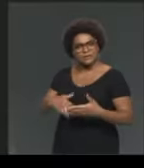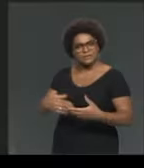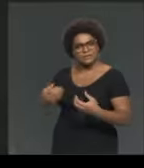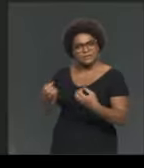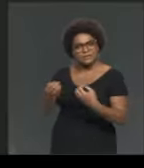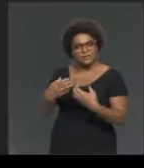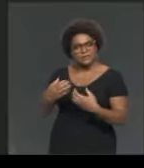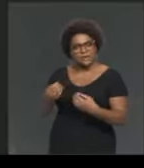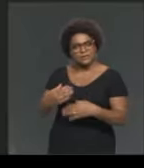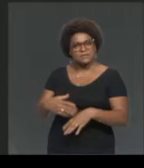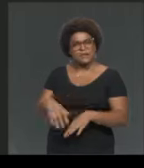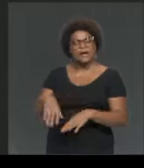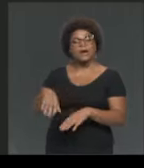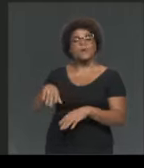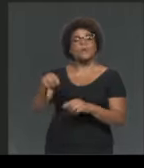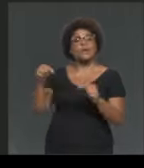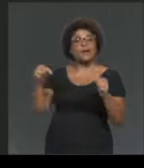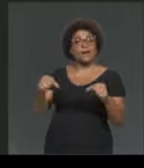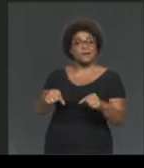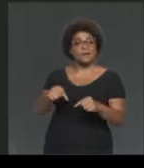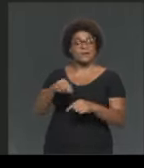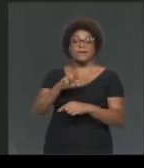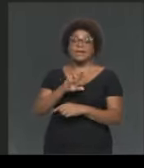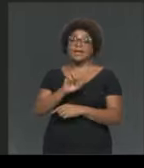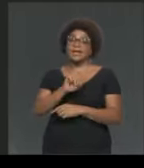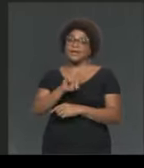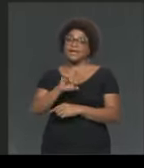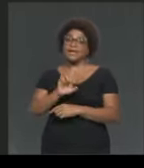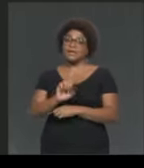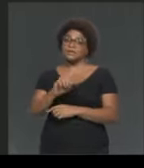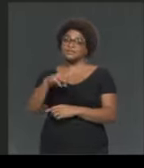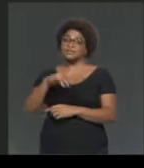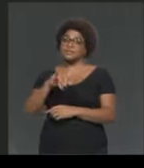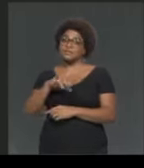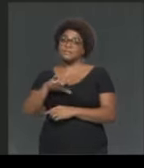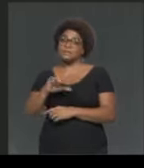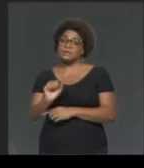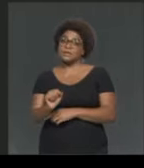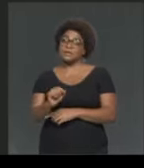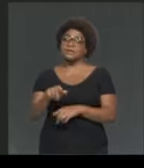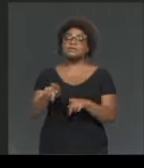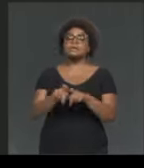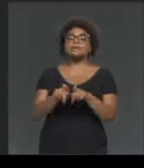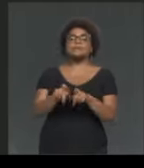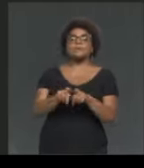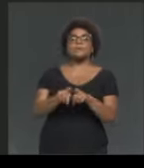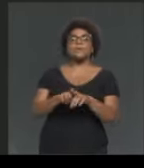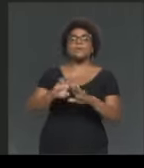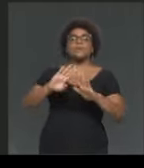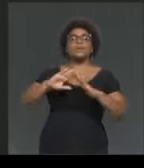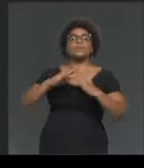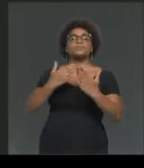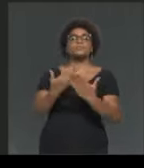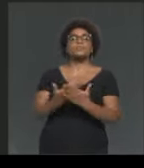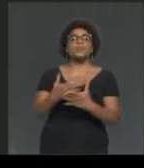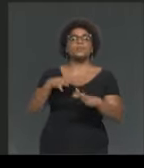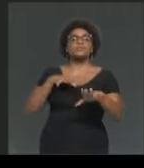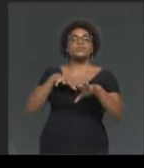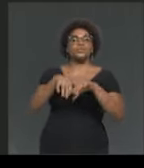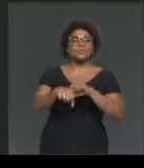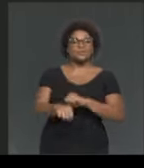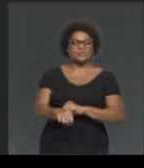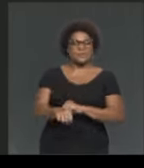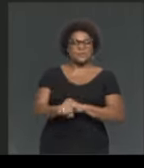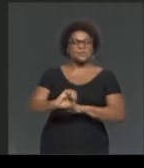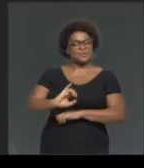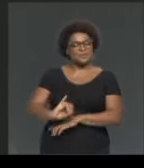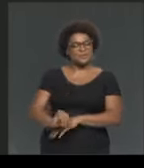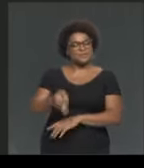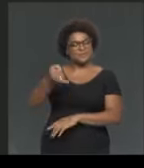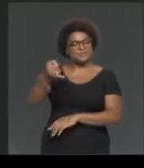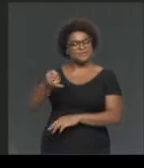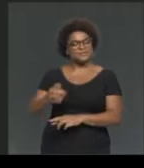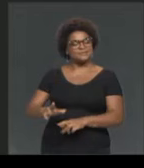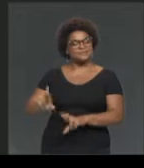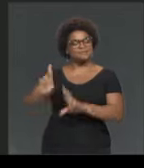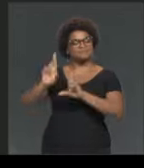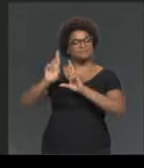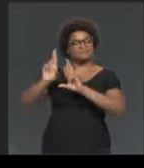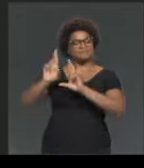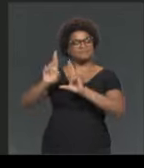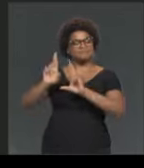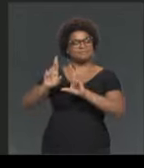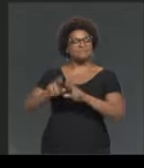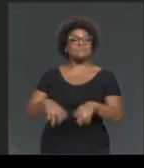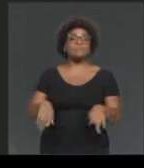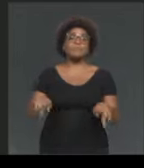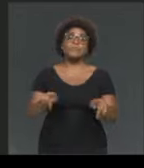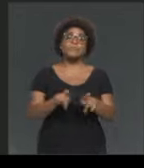Escola de Formação pela oportunidade e pela responsabilidade. Nós também trabalhamos no Tira Dúvidas, e